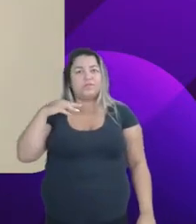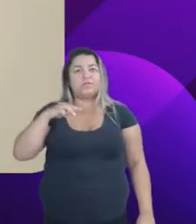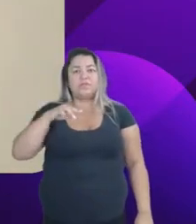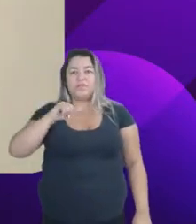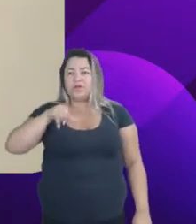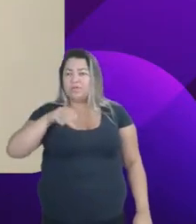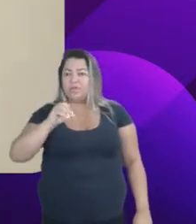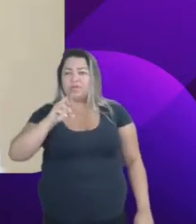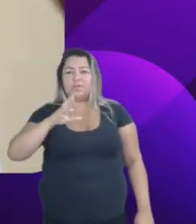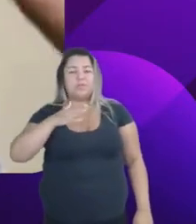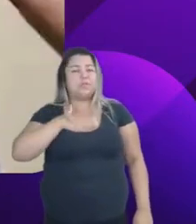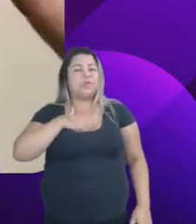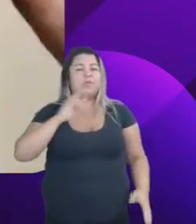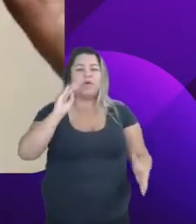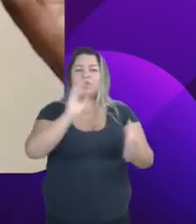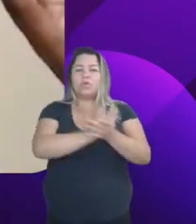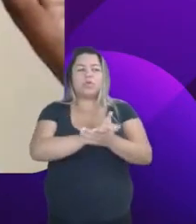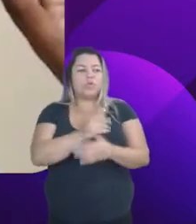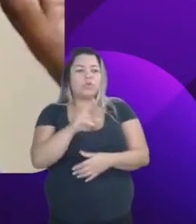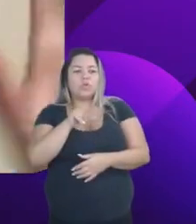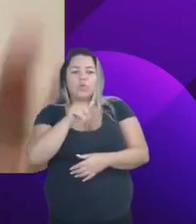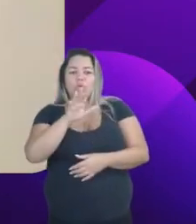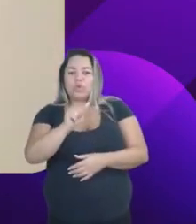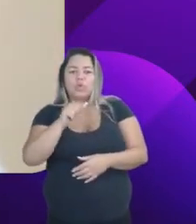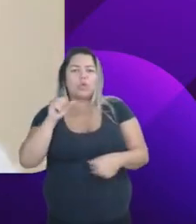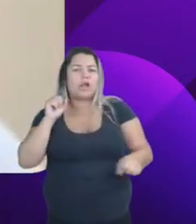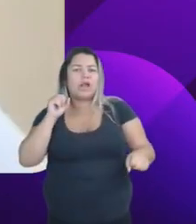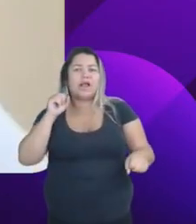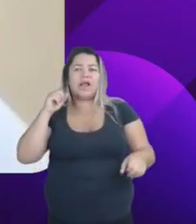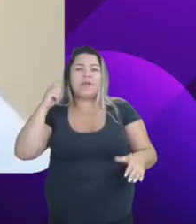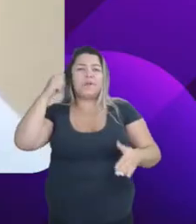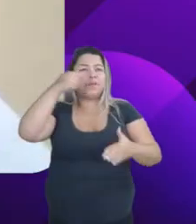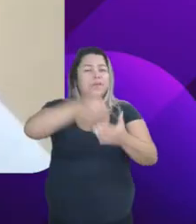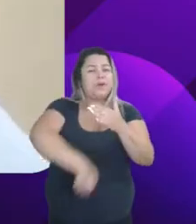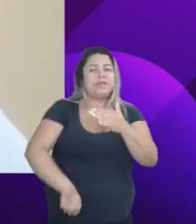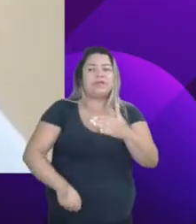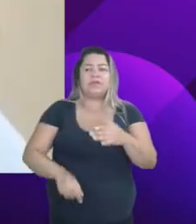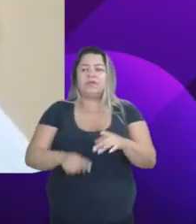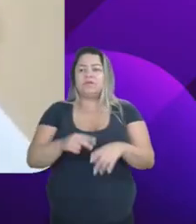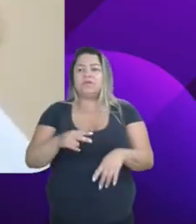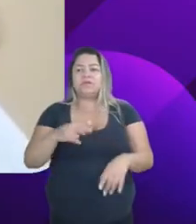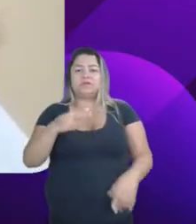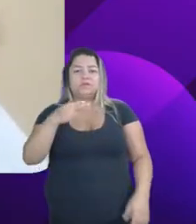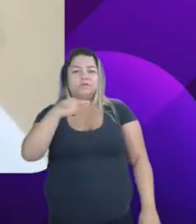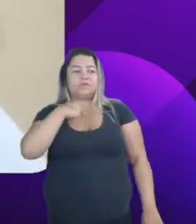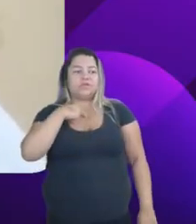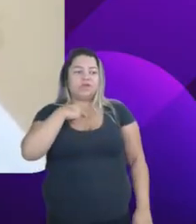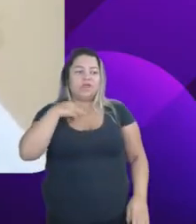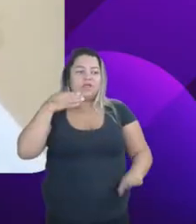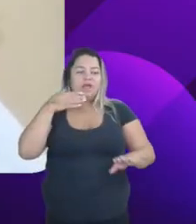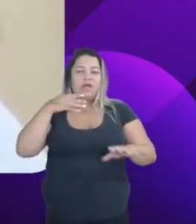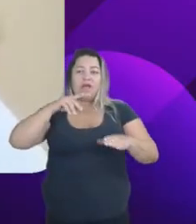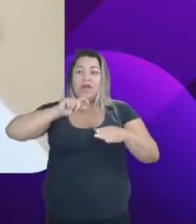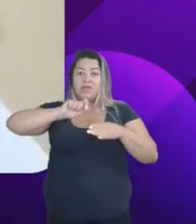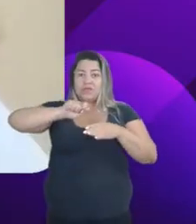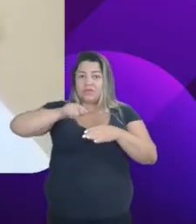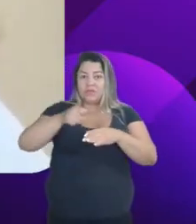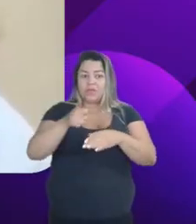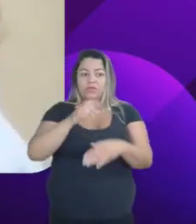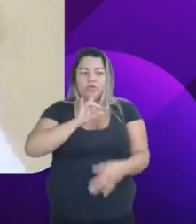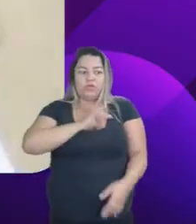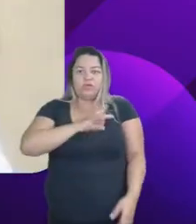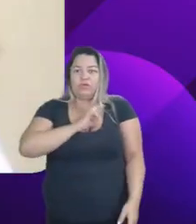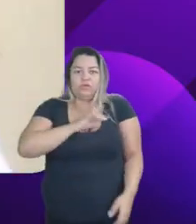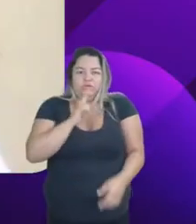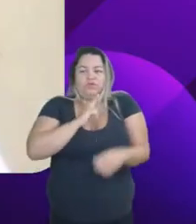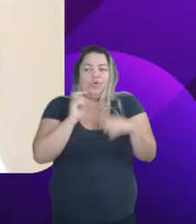marido nunca me bateu, nunca encostou em mão em mim, mas eu não podia ouvir a chave entrar na porta que eu me tremia,